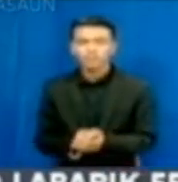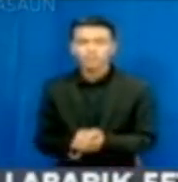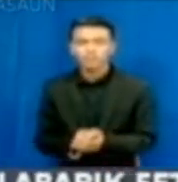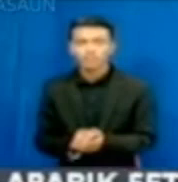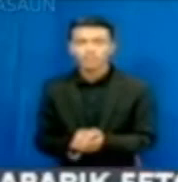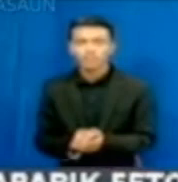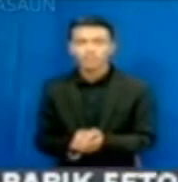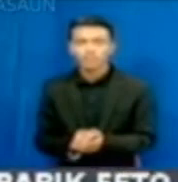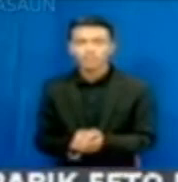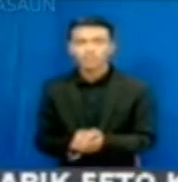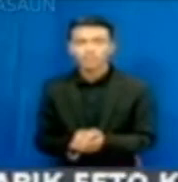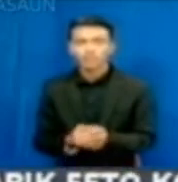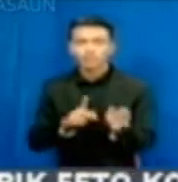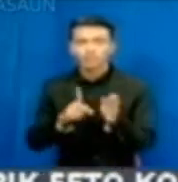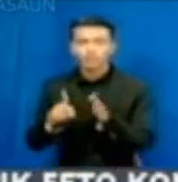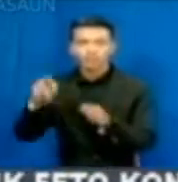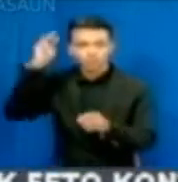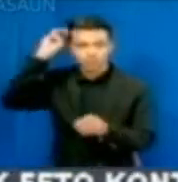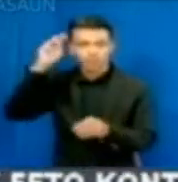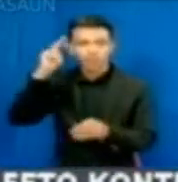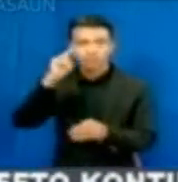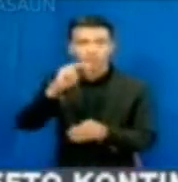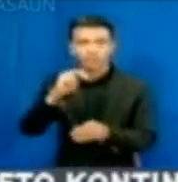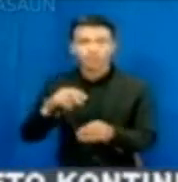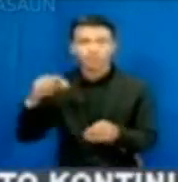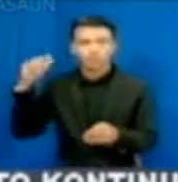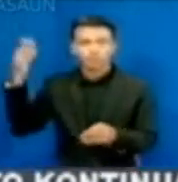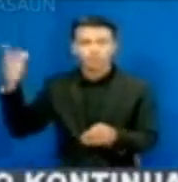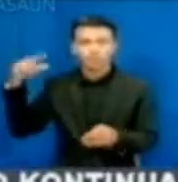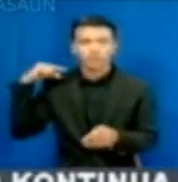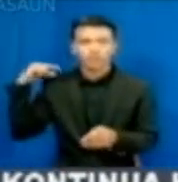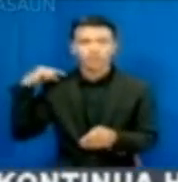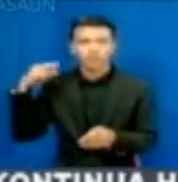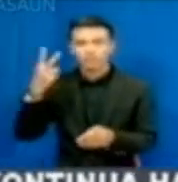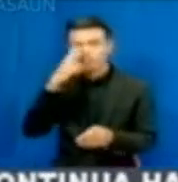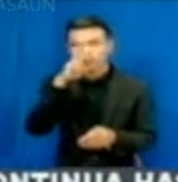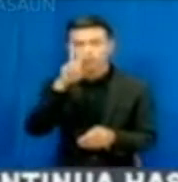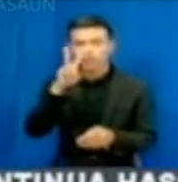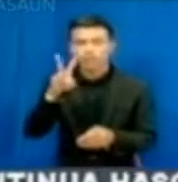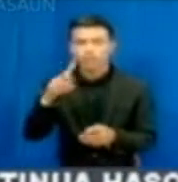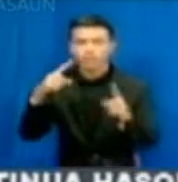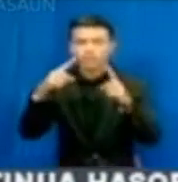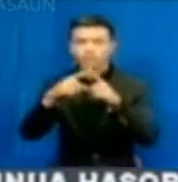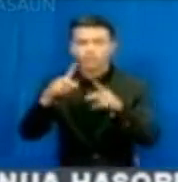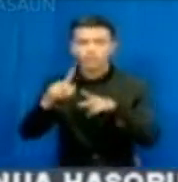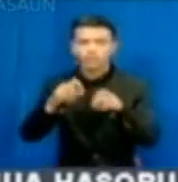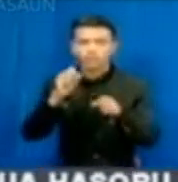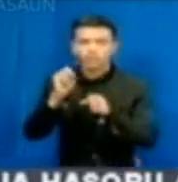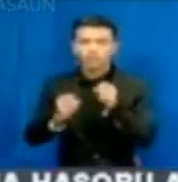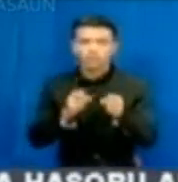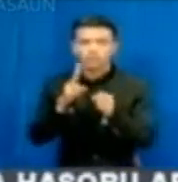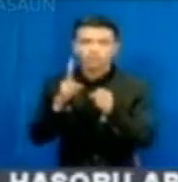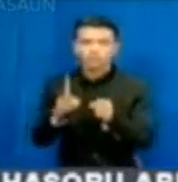Prime Minister Né Né Gabinete Ida Nbke Taumata Andi Uba Iha Sosidade Sibil